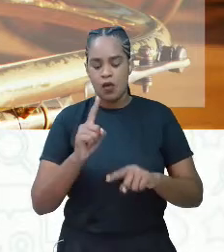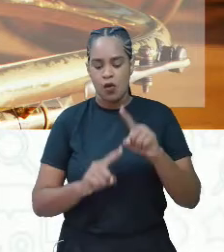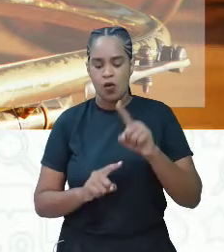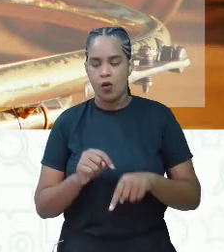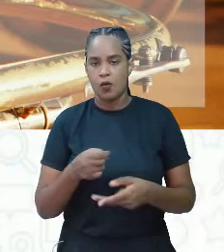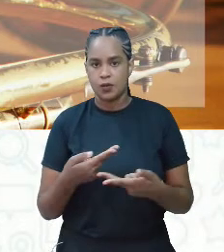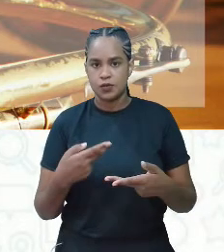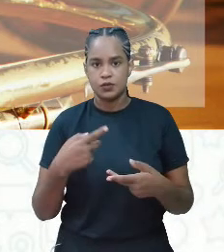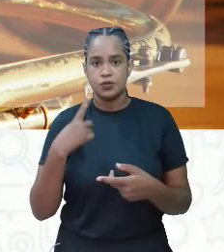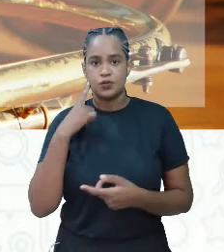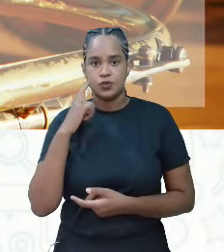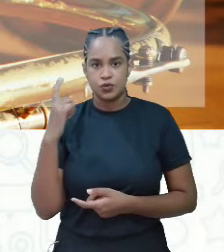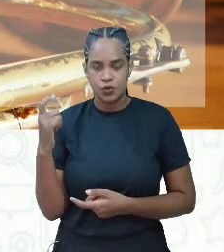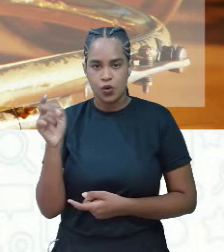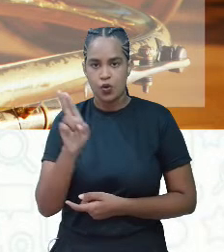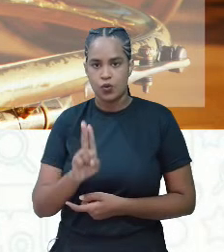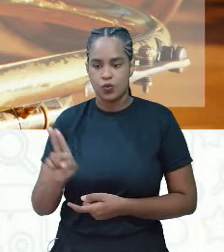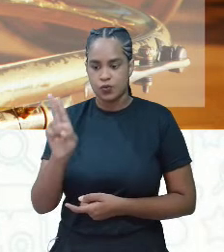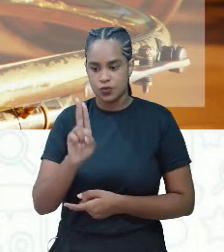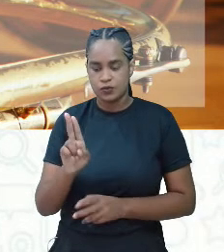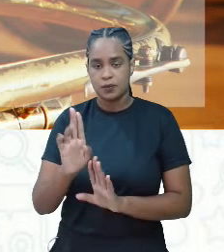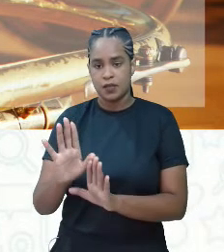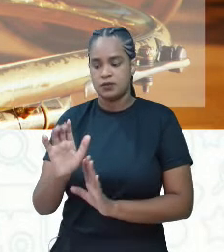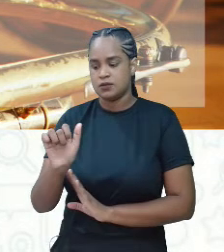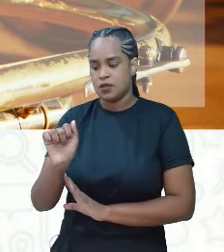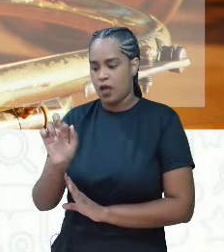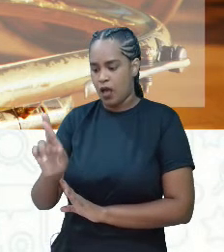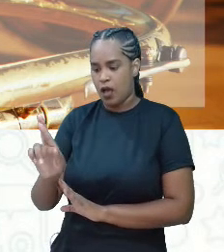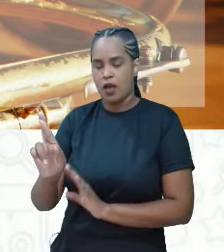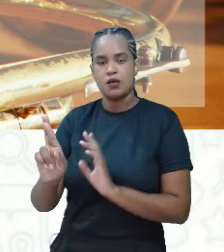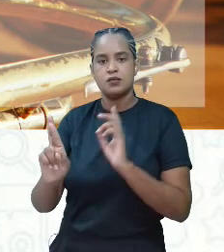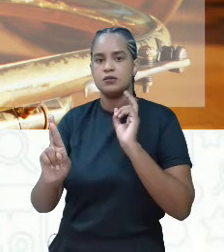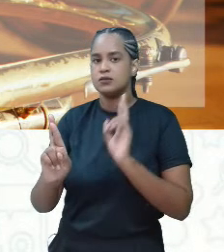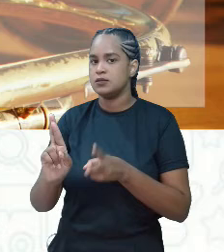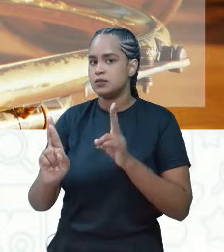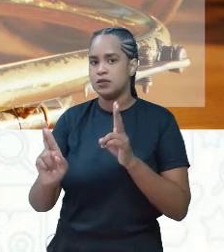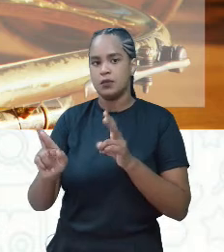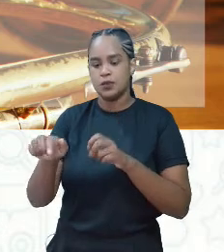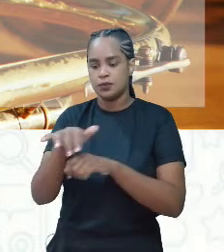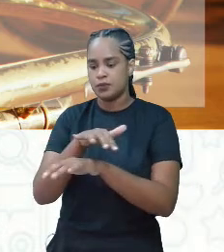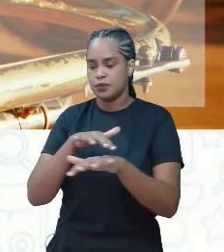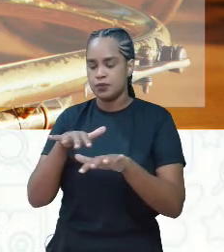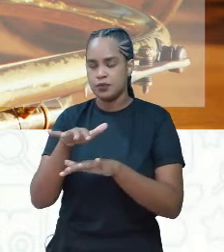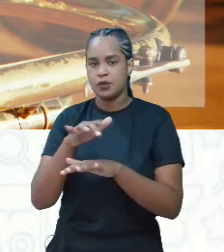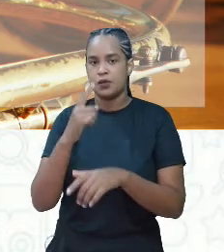que o som é produzido através do ar, são os aerofones, e eles têm